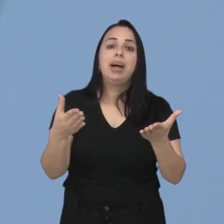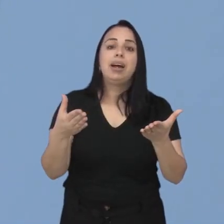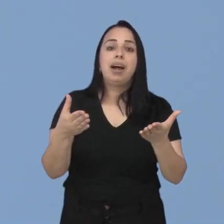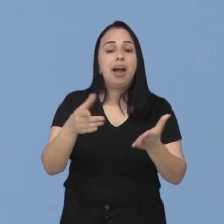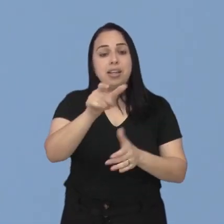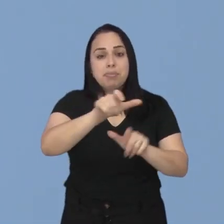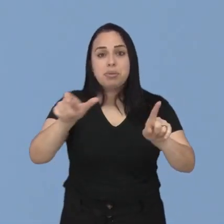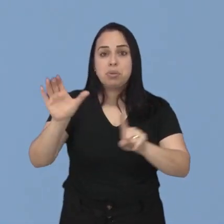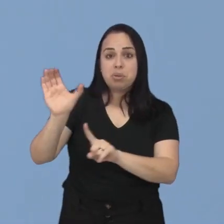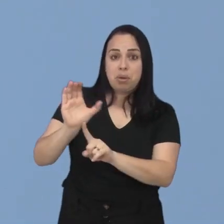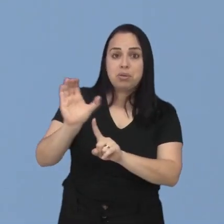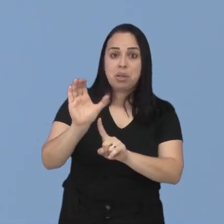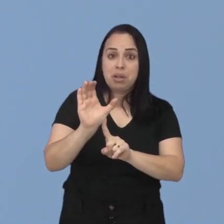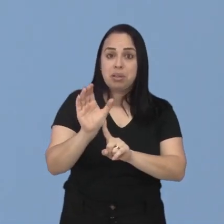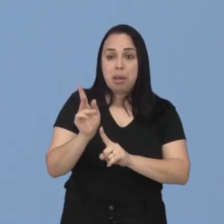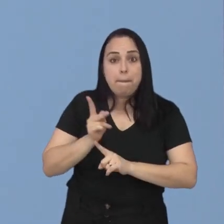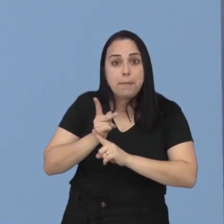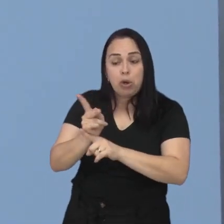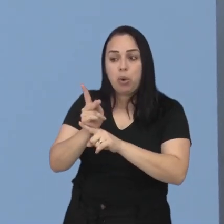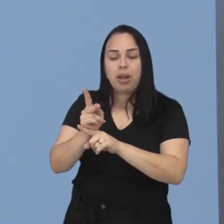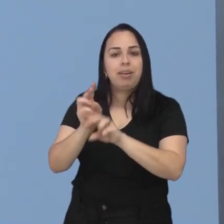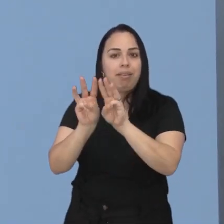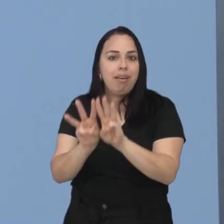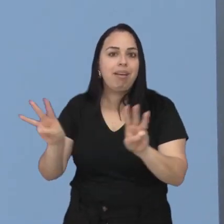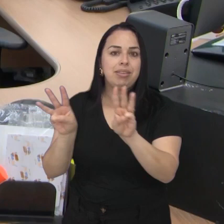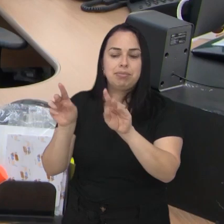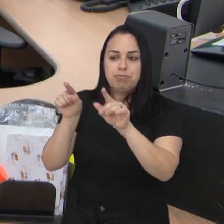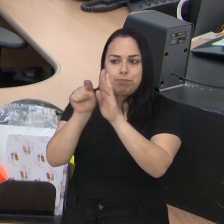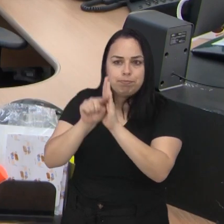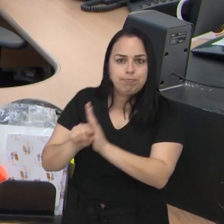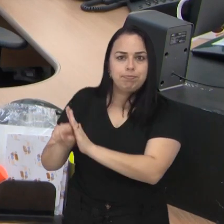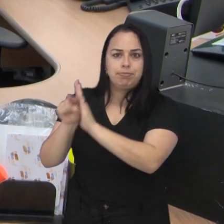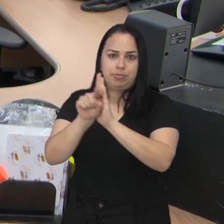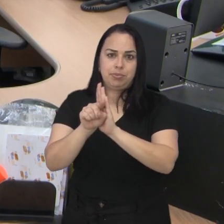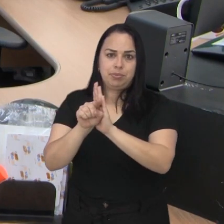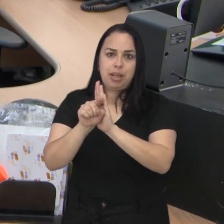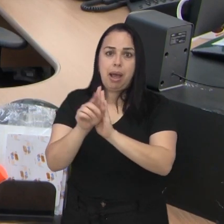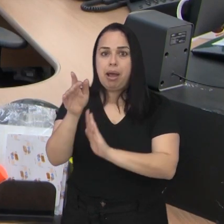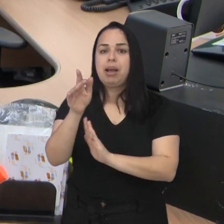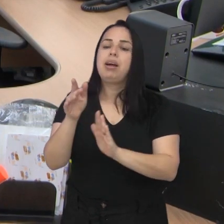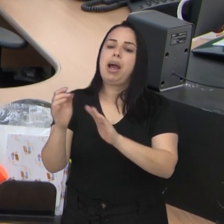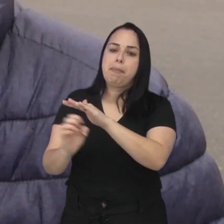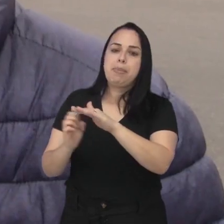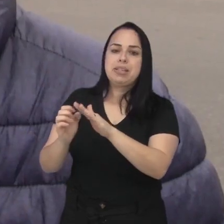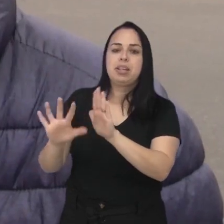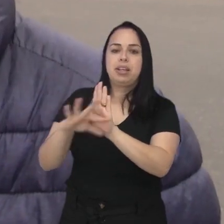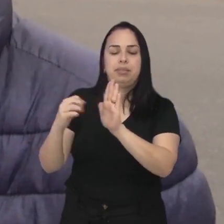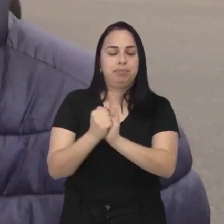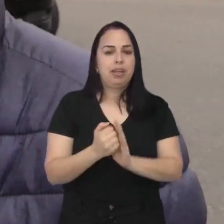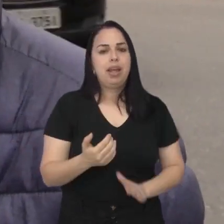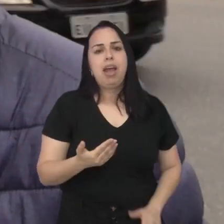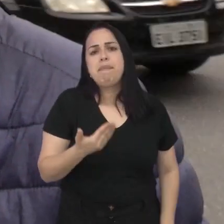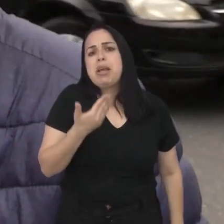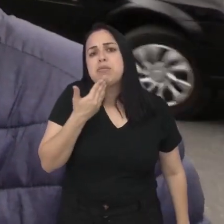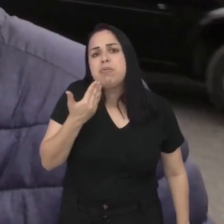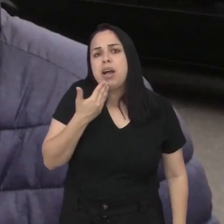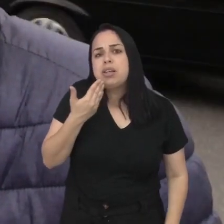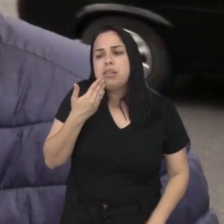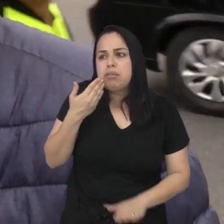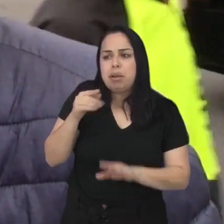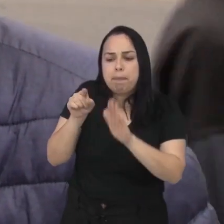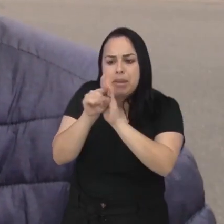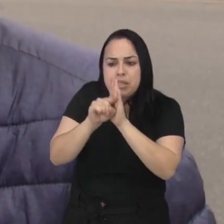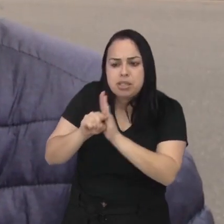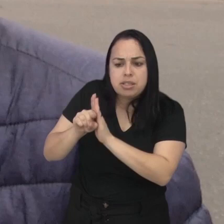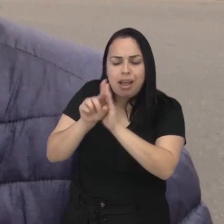aos consumidores um canal de buscas a estabelecimentos e serviços credenciados. Facilita bastante porque